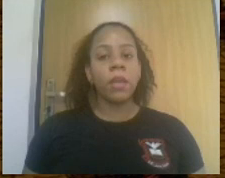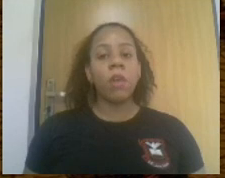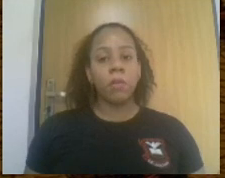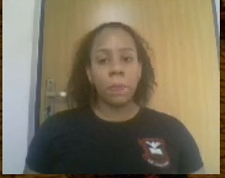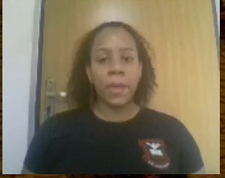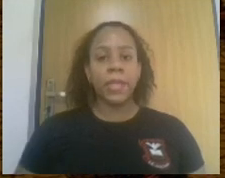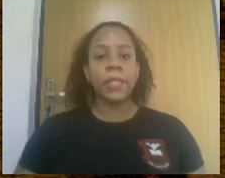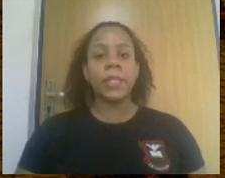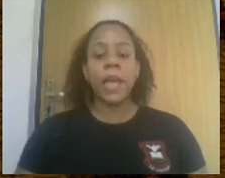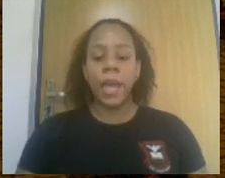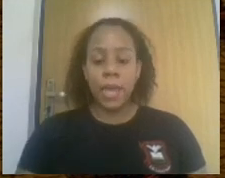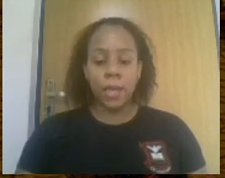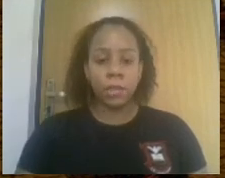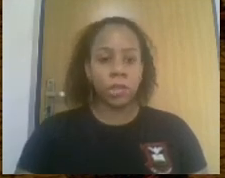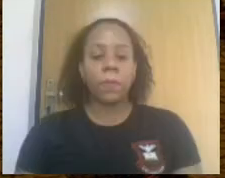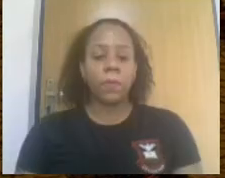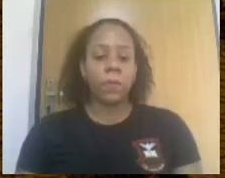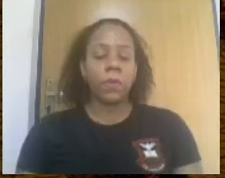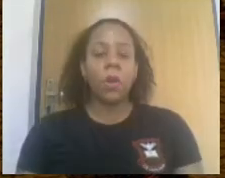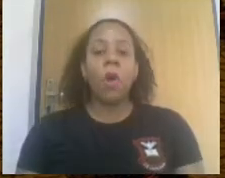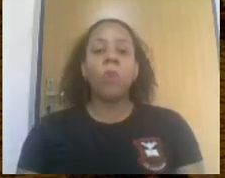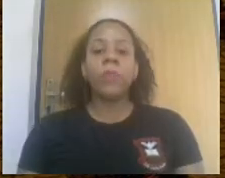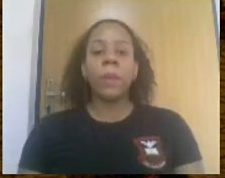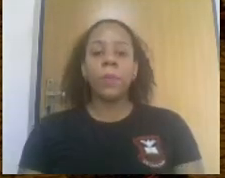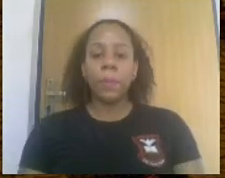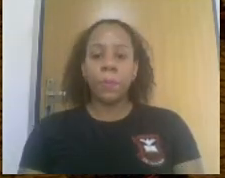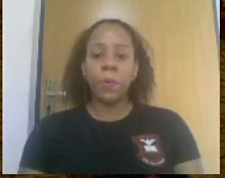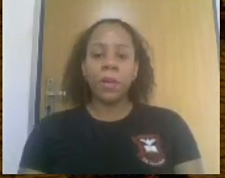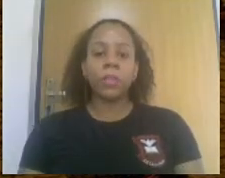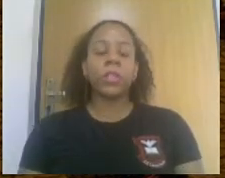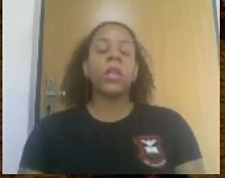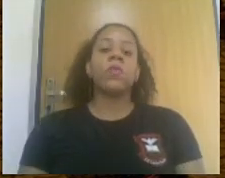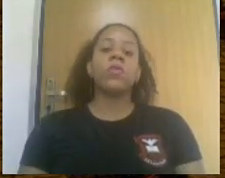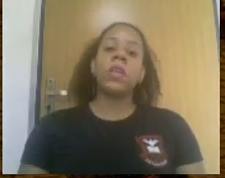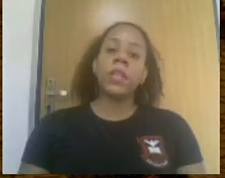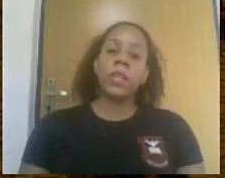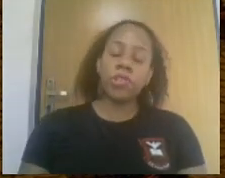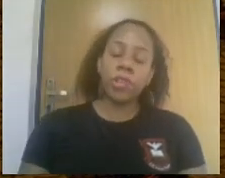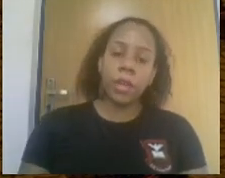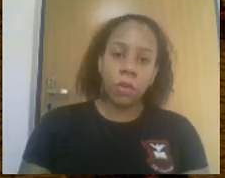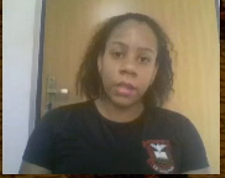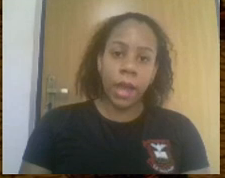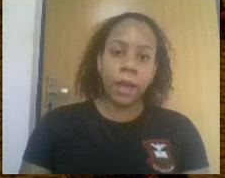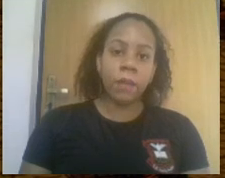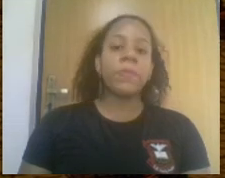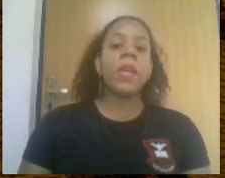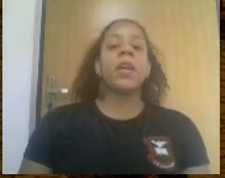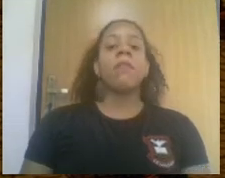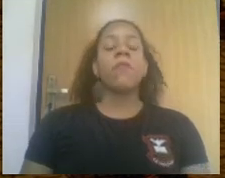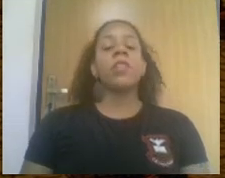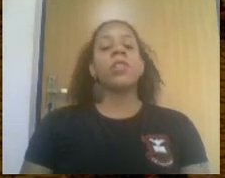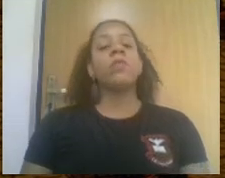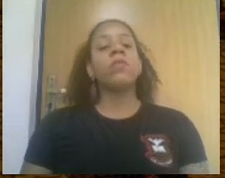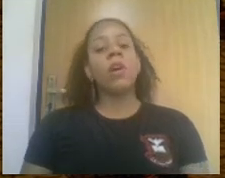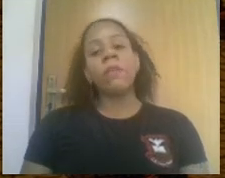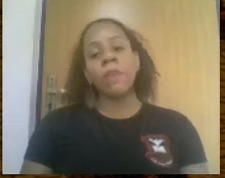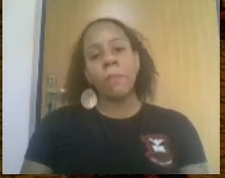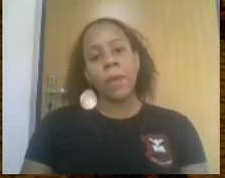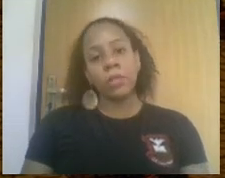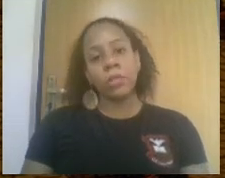do território que pertencia a eles. Um tempo depois, os holandeses retornaram e